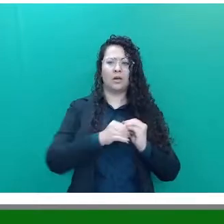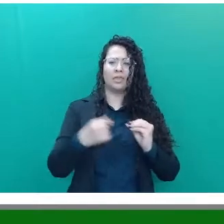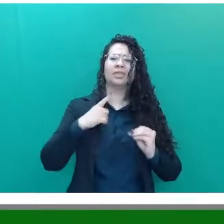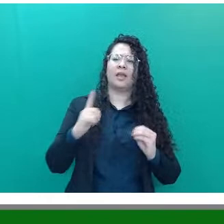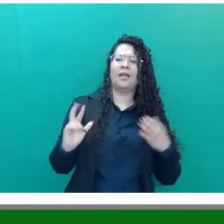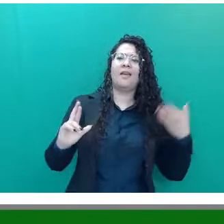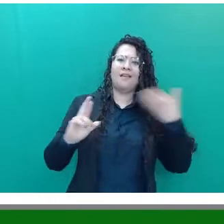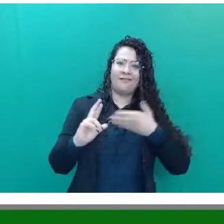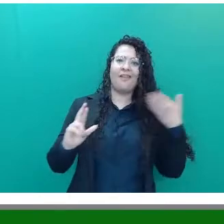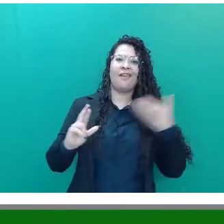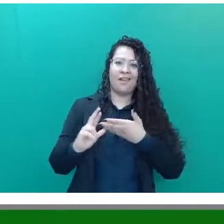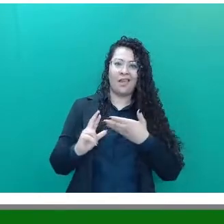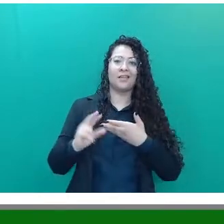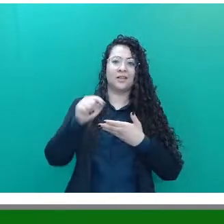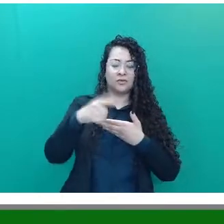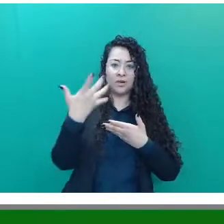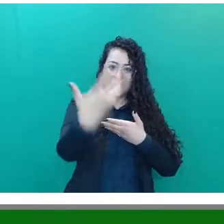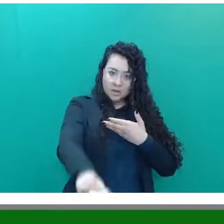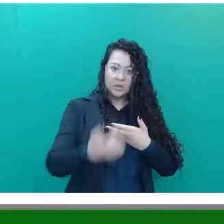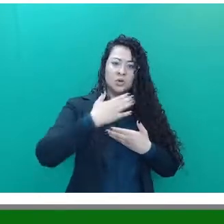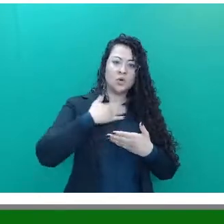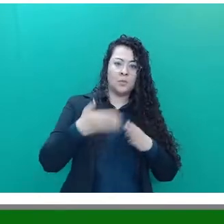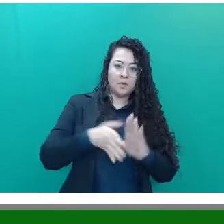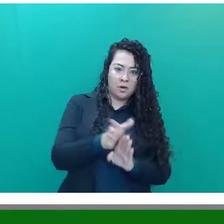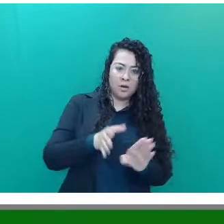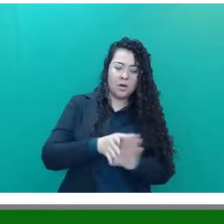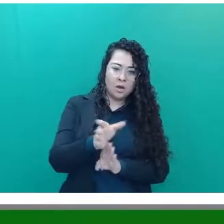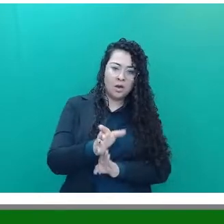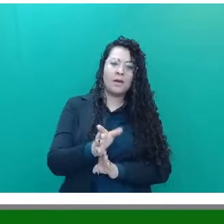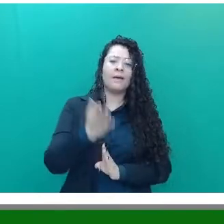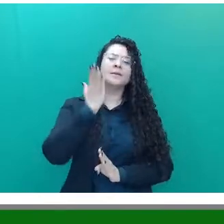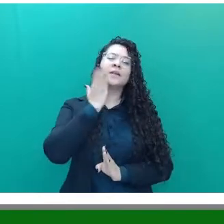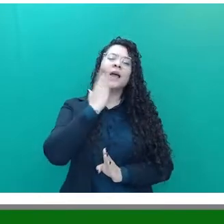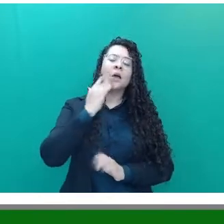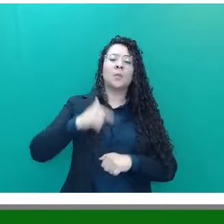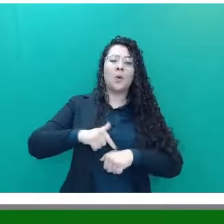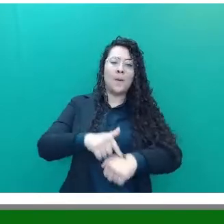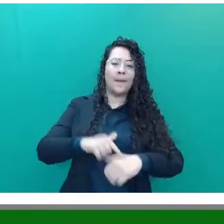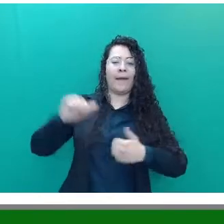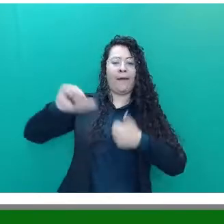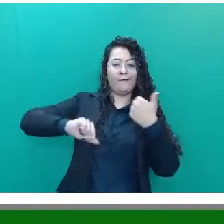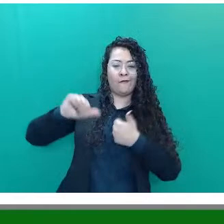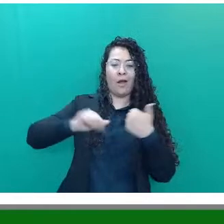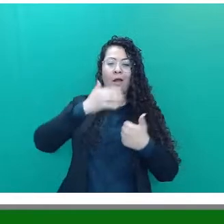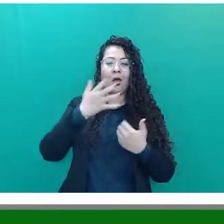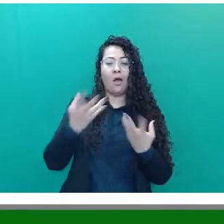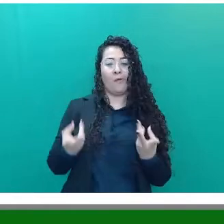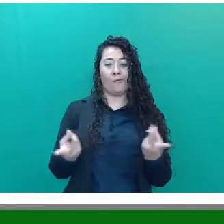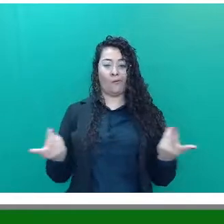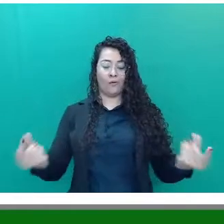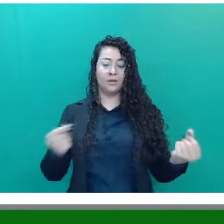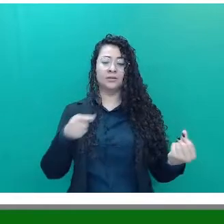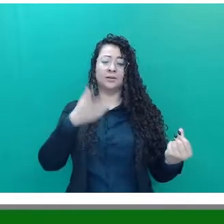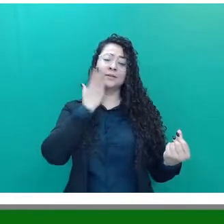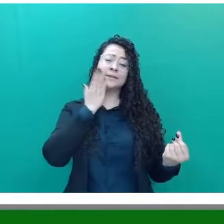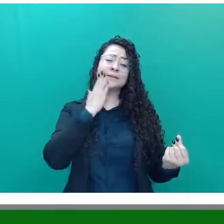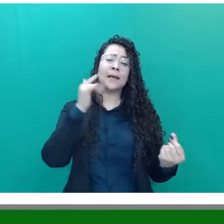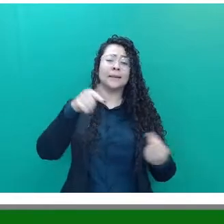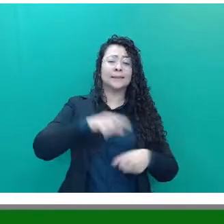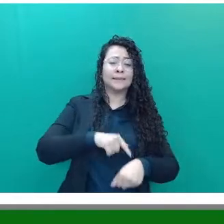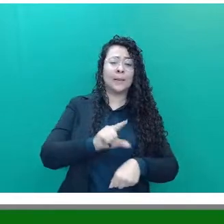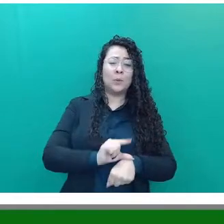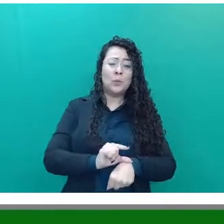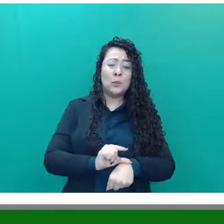indiquei no momento da qualificação. Eu sei que você teve pouco tempo para conseguir